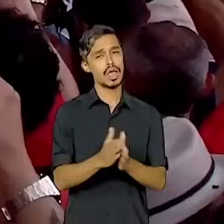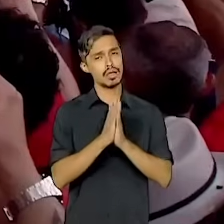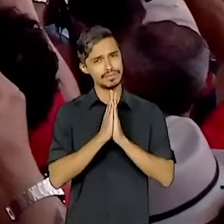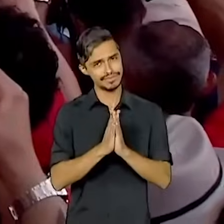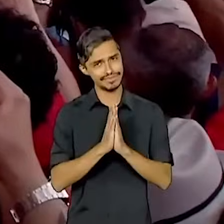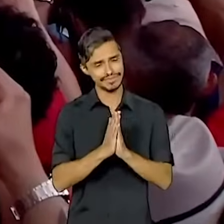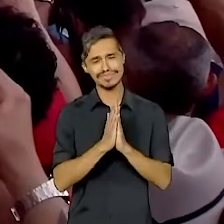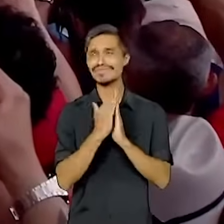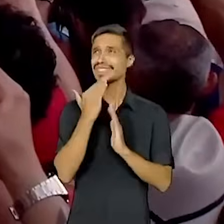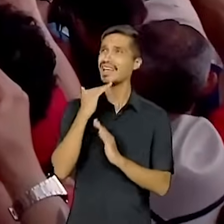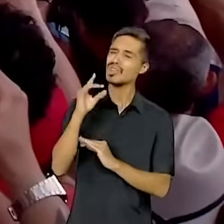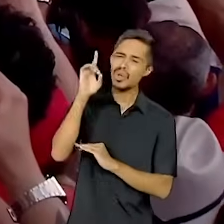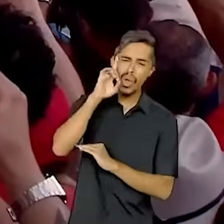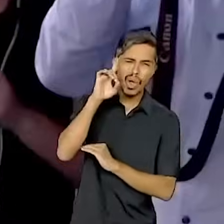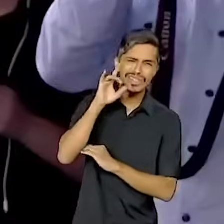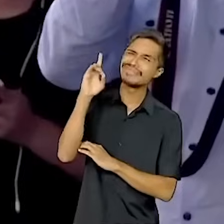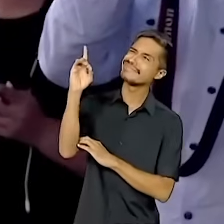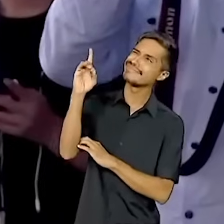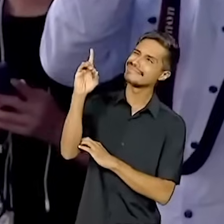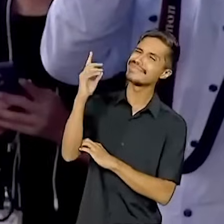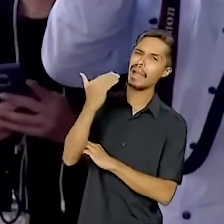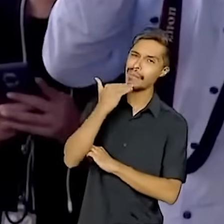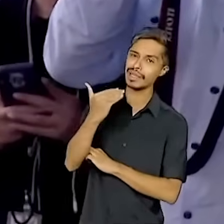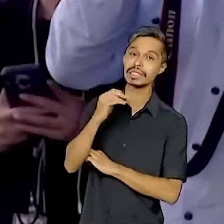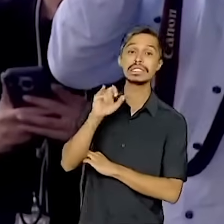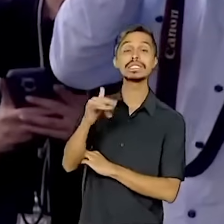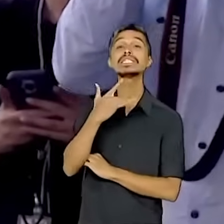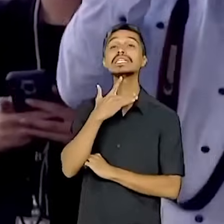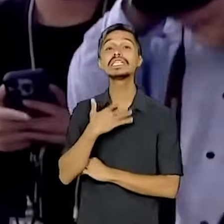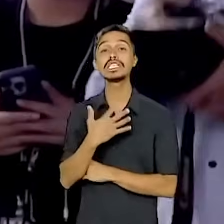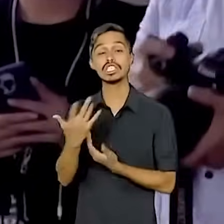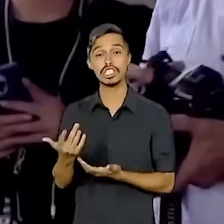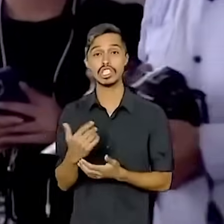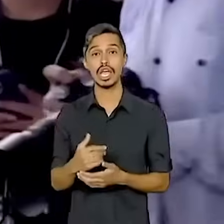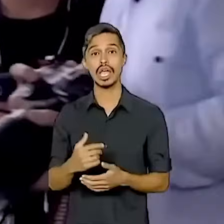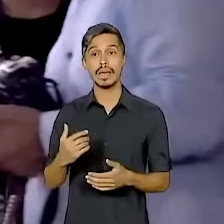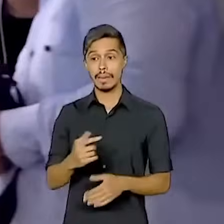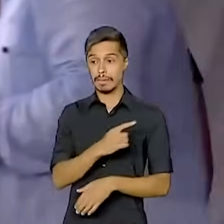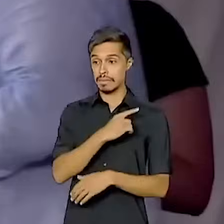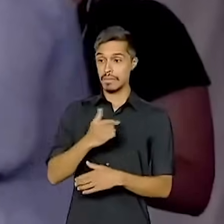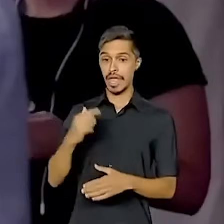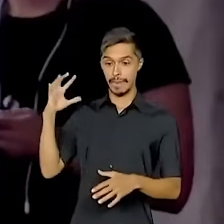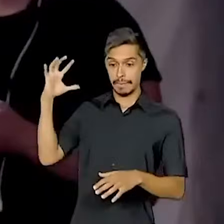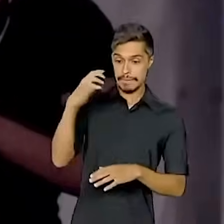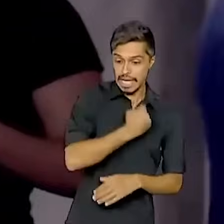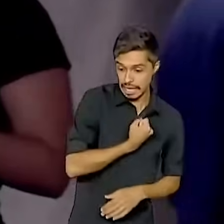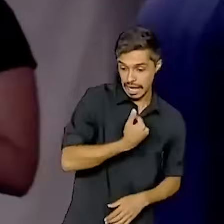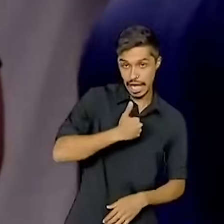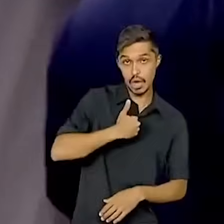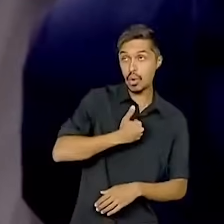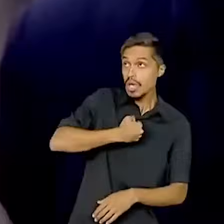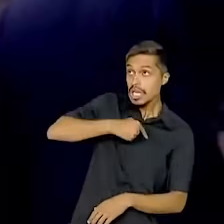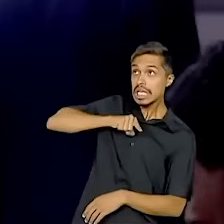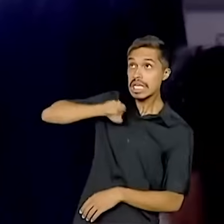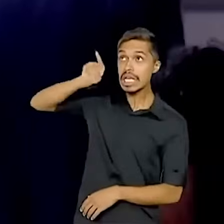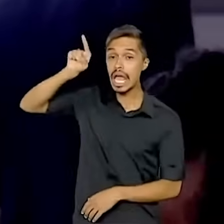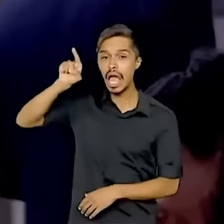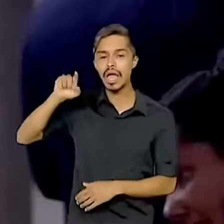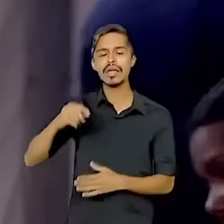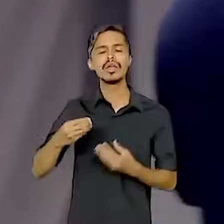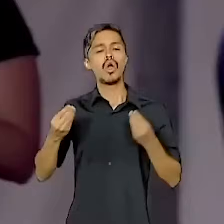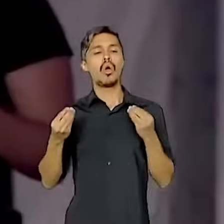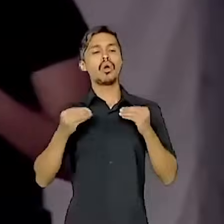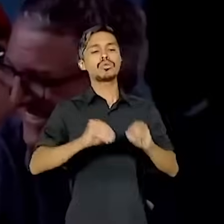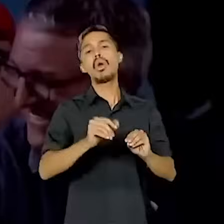eu peço para Deus todo dia, se quiser me levar, coloque outro, deixa eu aqui. Eu tenho tarefa